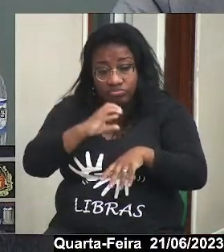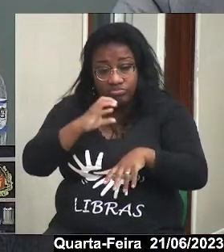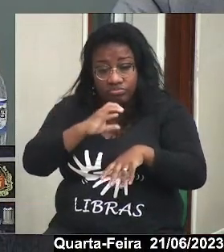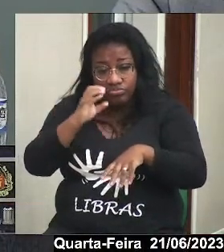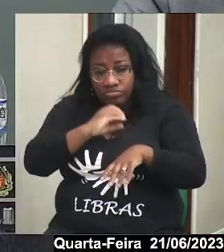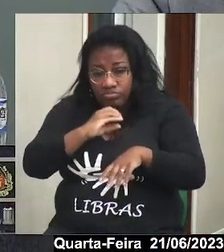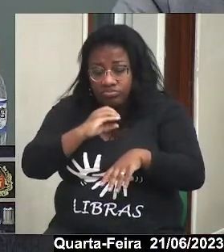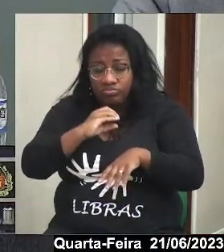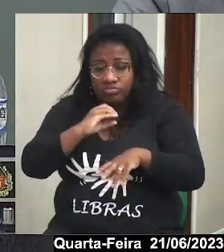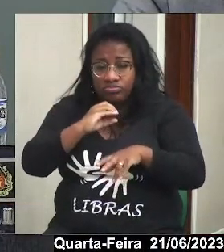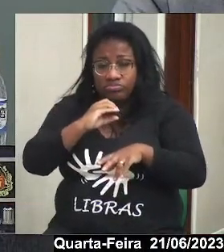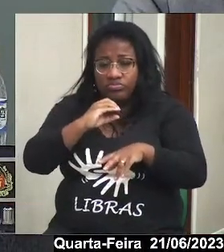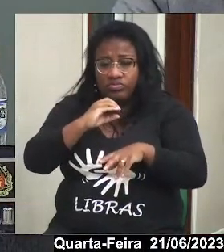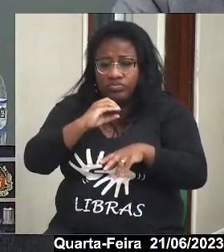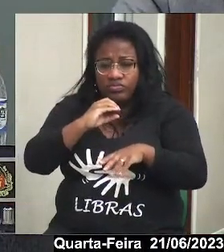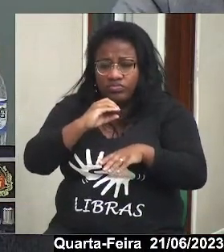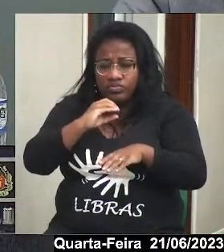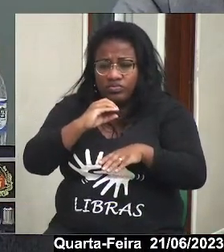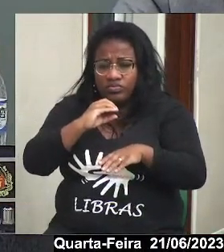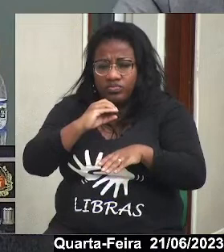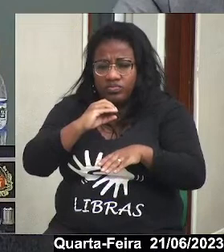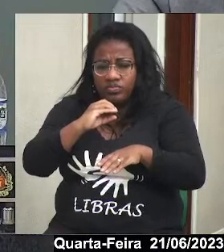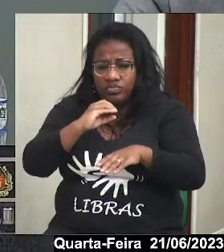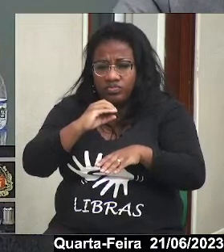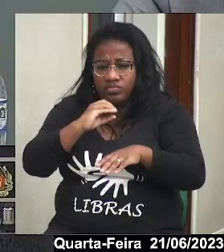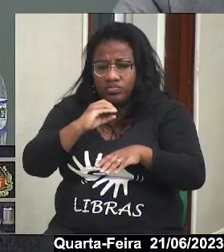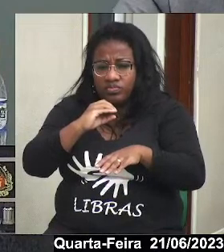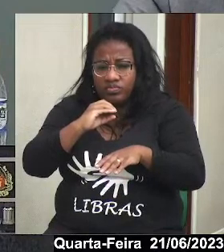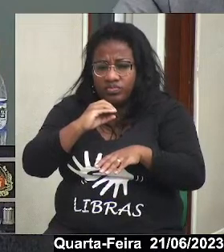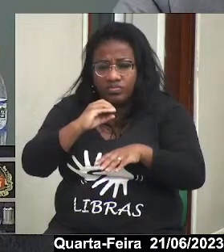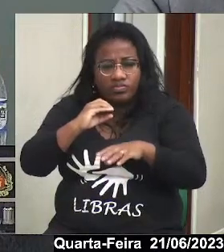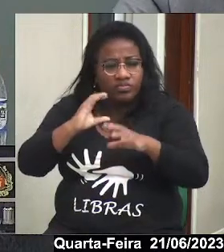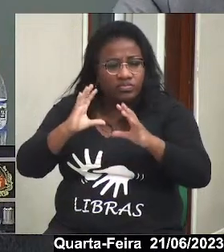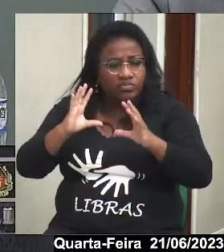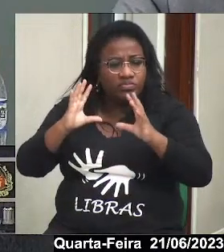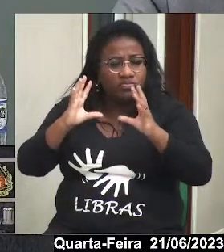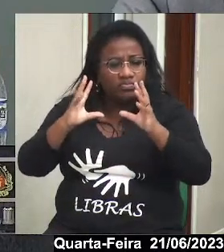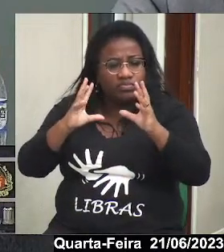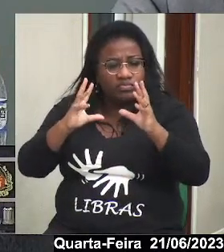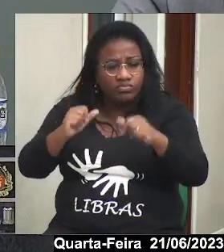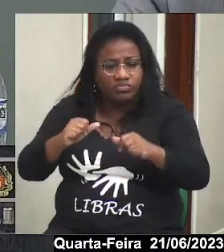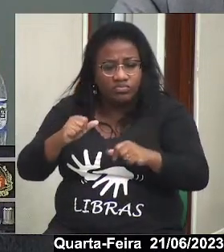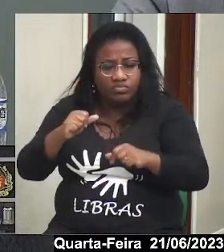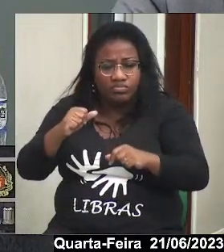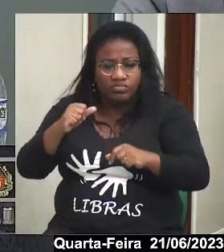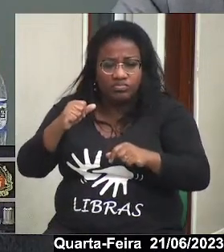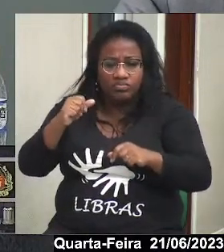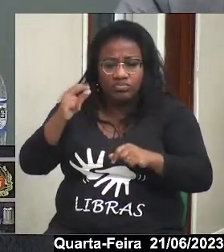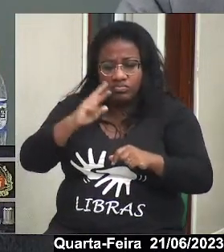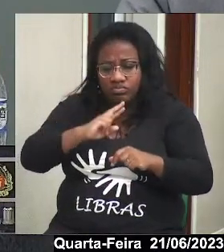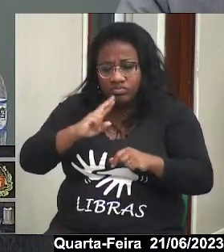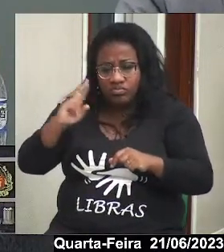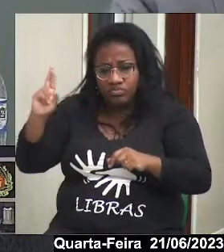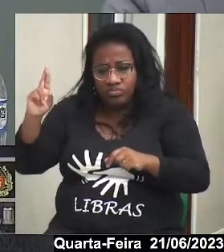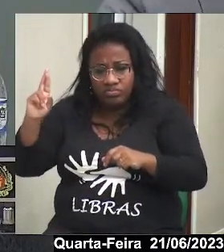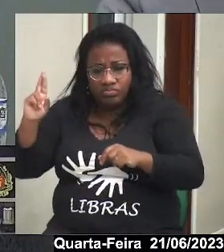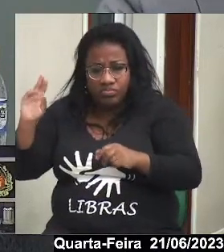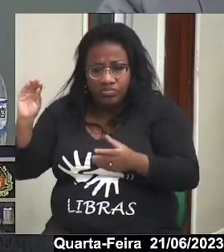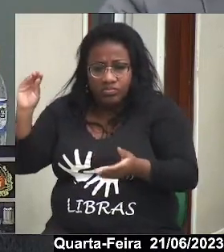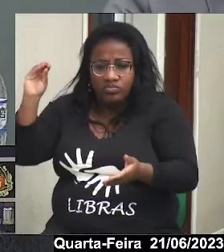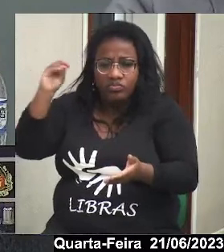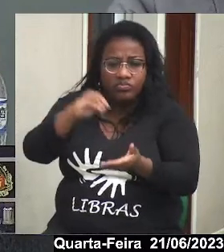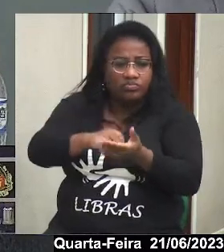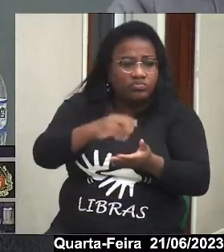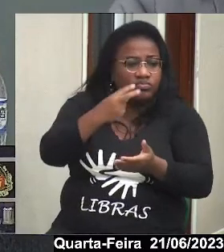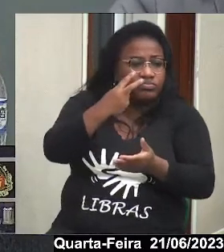de apreciação desses modos como regido. Os vereadores vacinados vão requerer da Vossa Senhoria, com